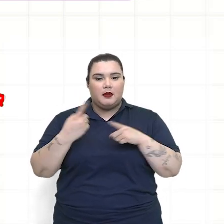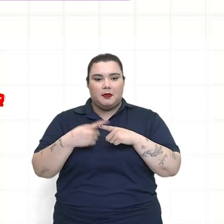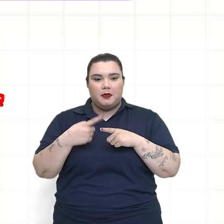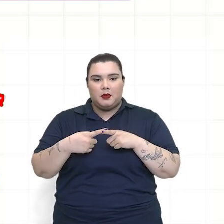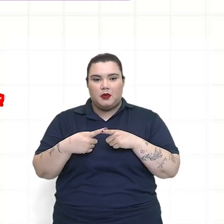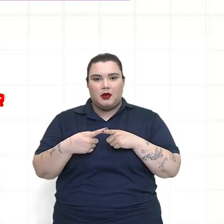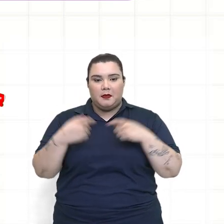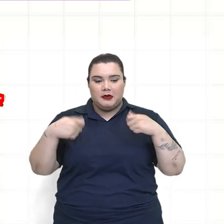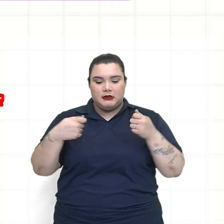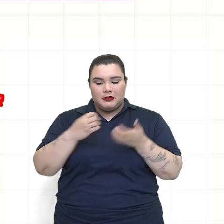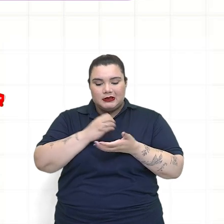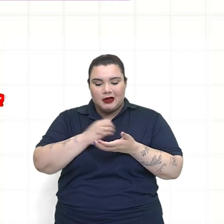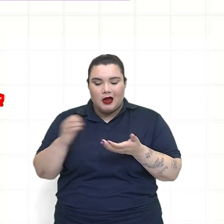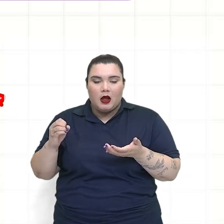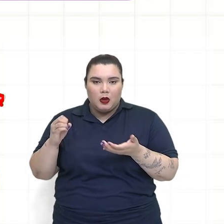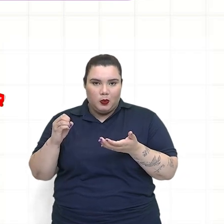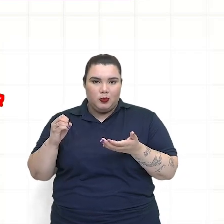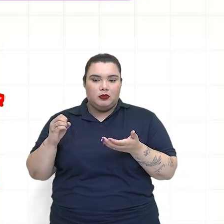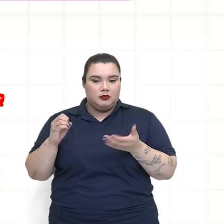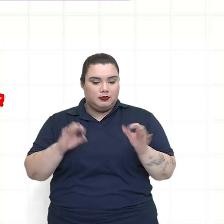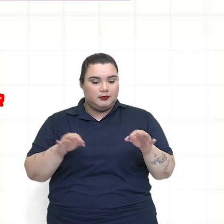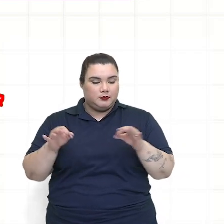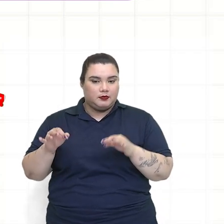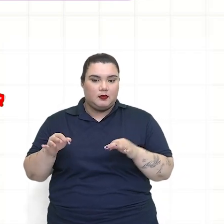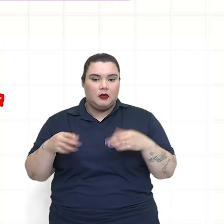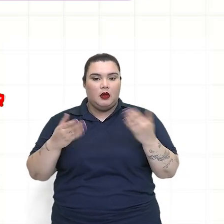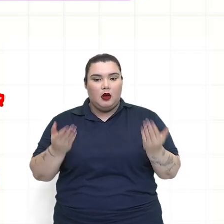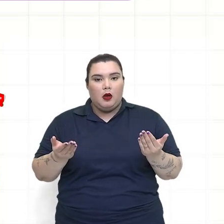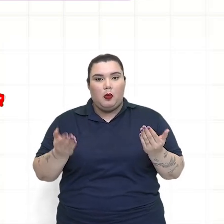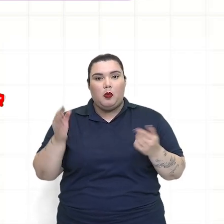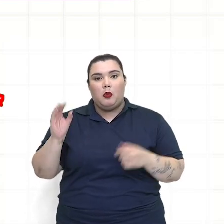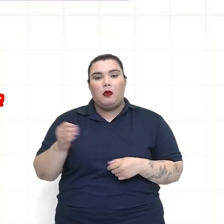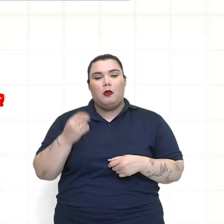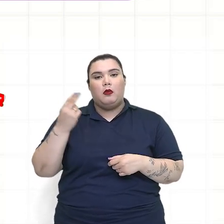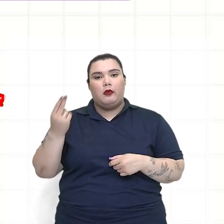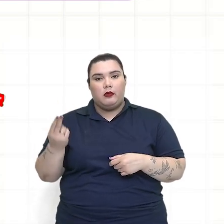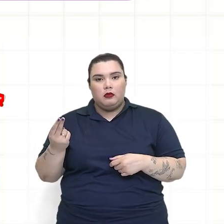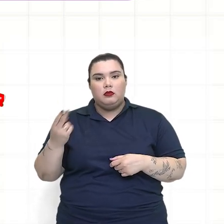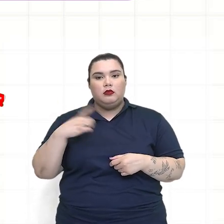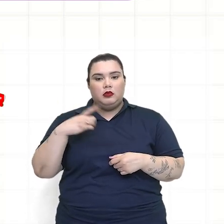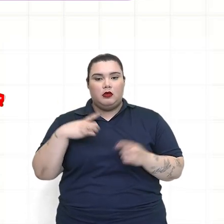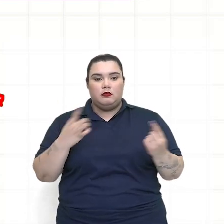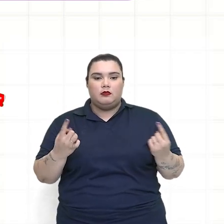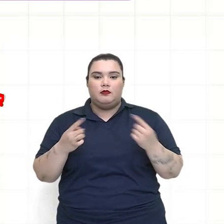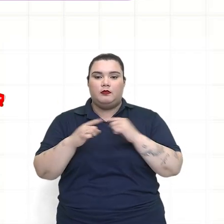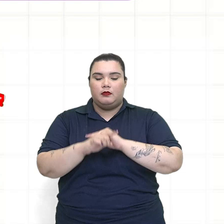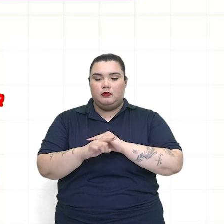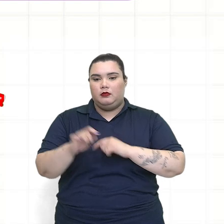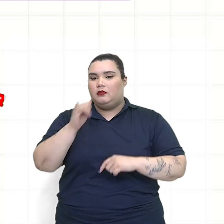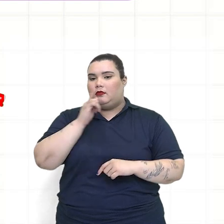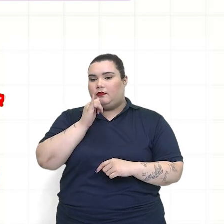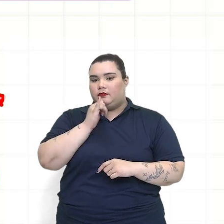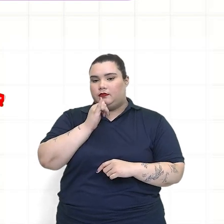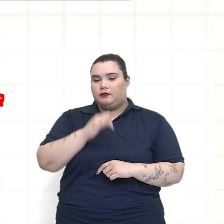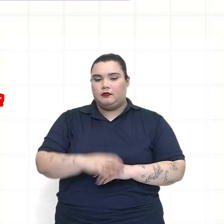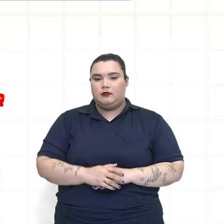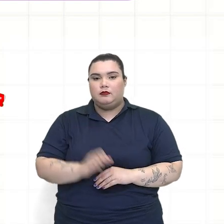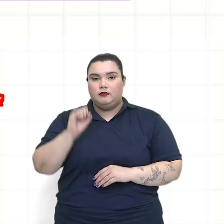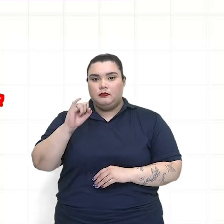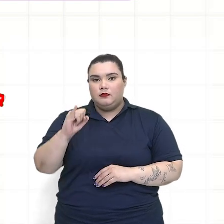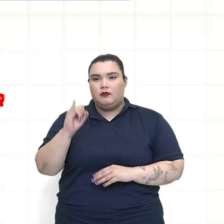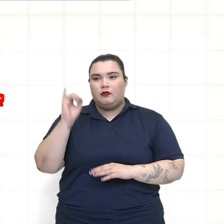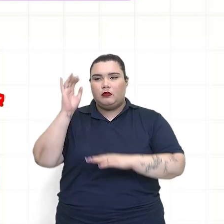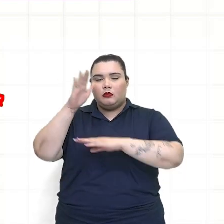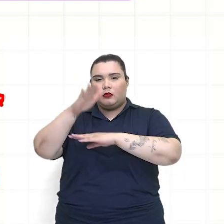certo era não ter sobrado nenhuma pedra no pote. O caso contrário também existia. Vamos supor, se ao final